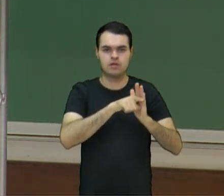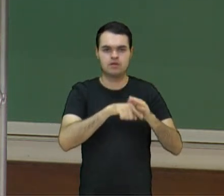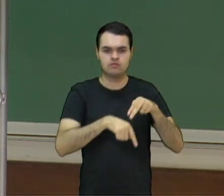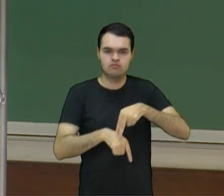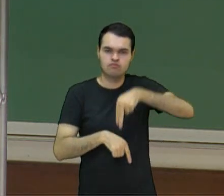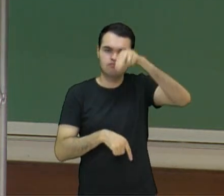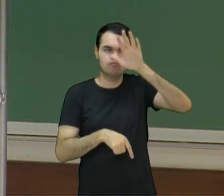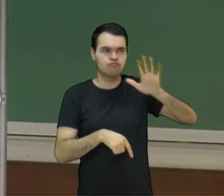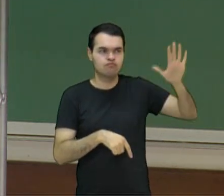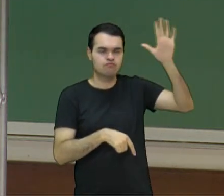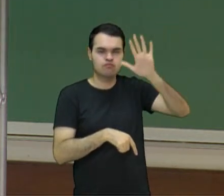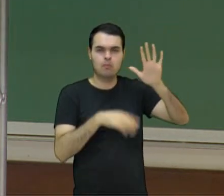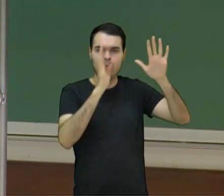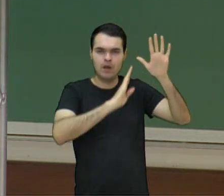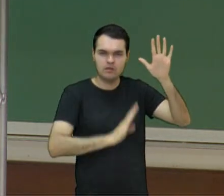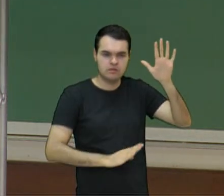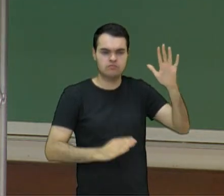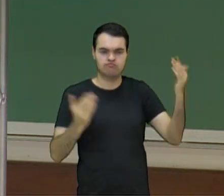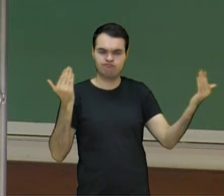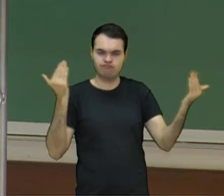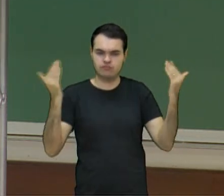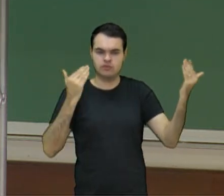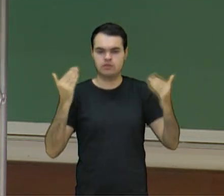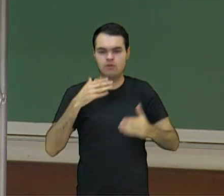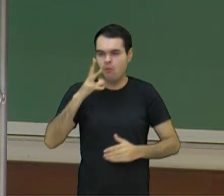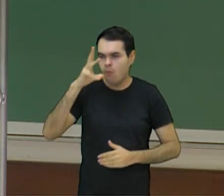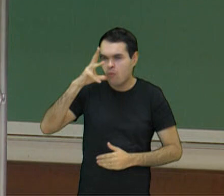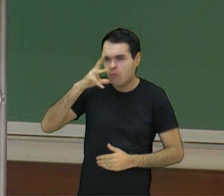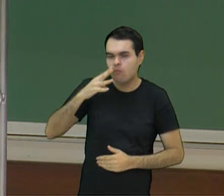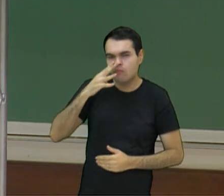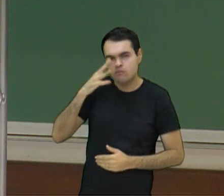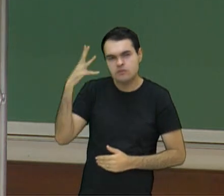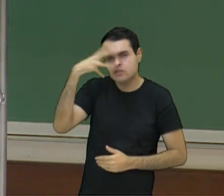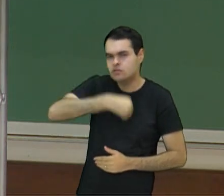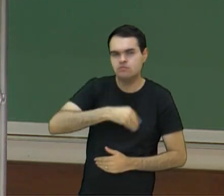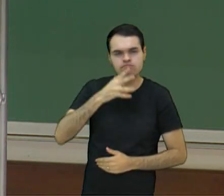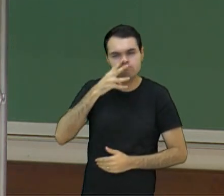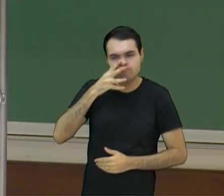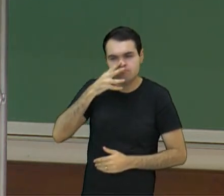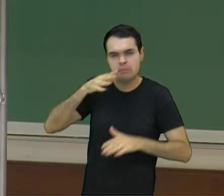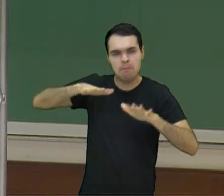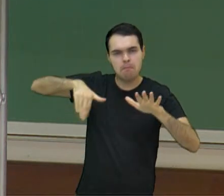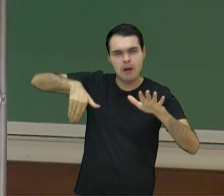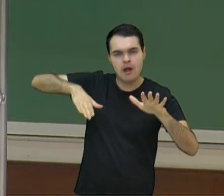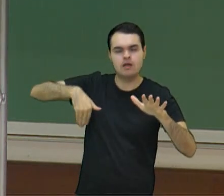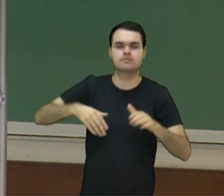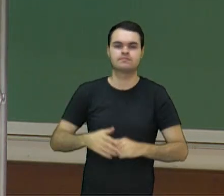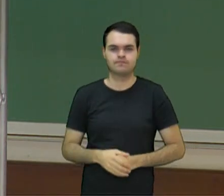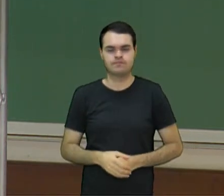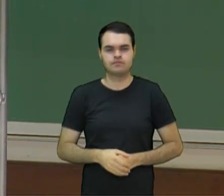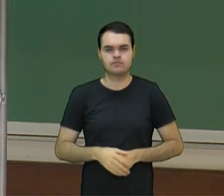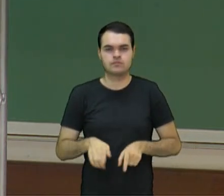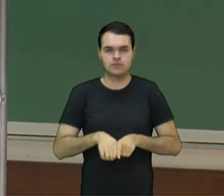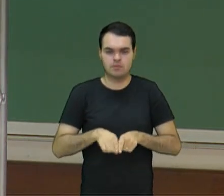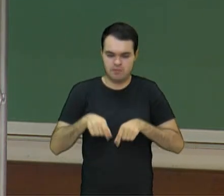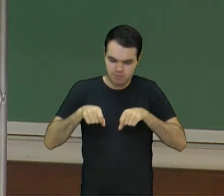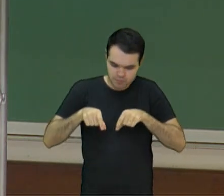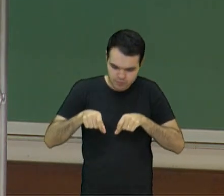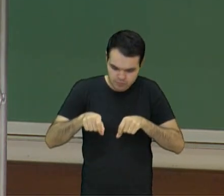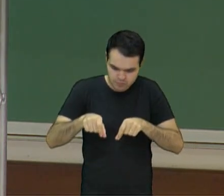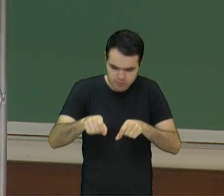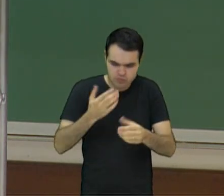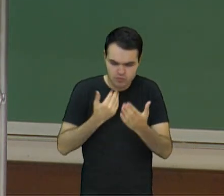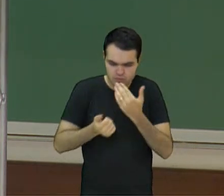de Noronha, com praias paradisíacas. Produção agrícola de subsistência, né? Aquela que atende